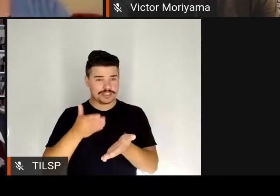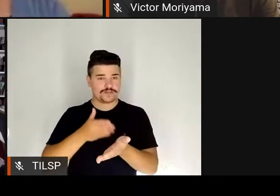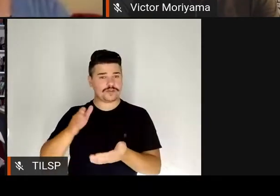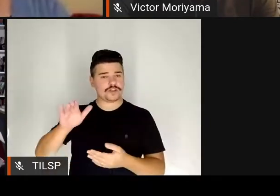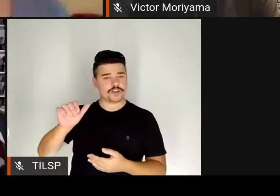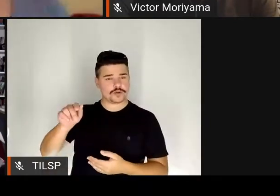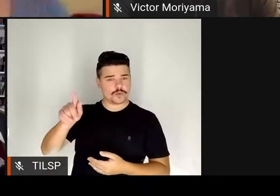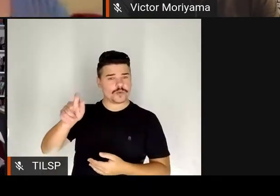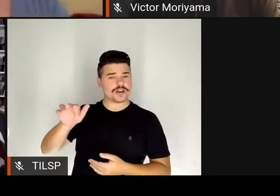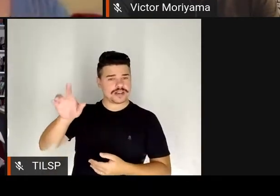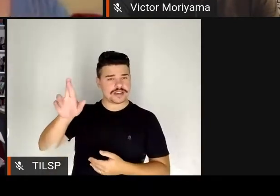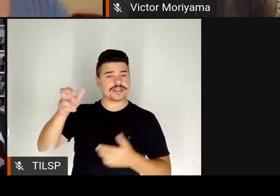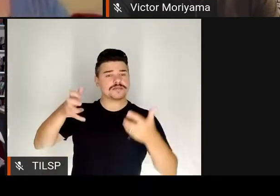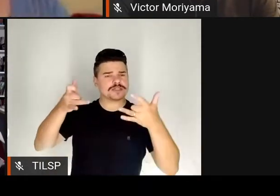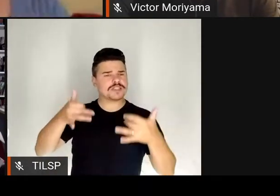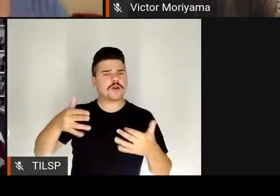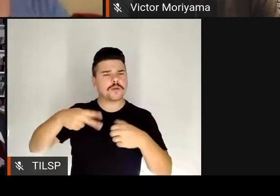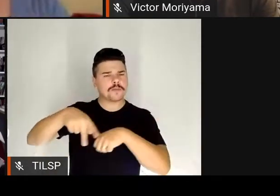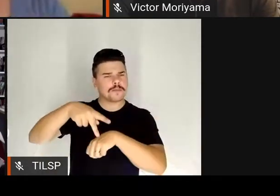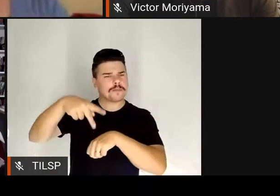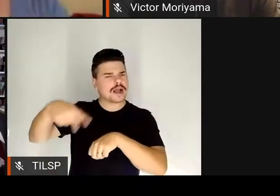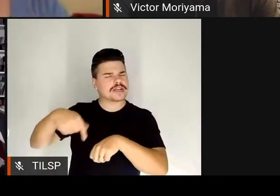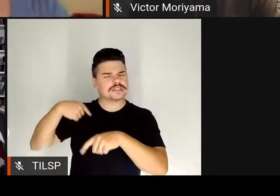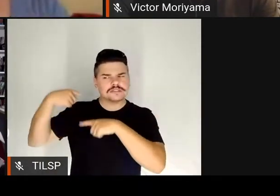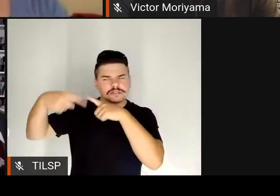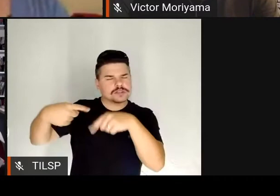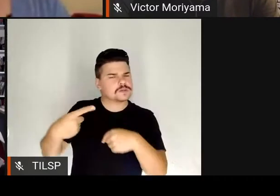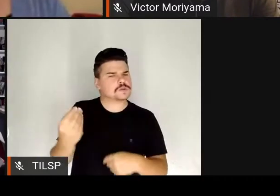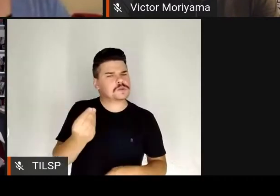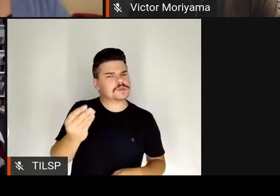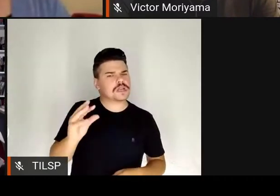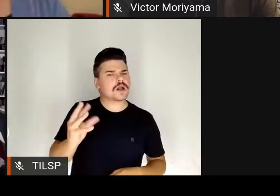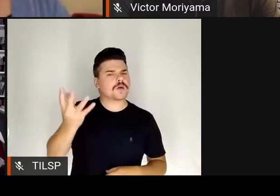argumento nacionalista dele para fazer uma crítica